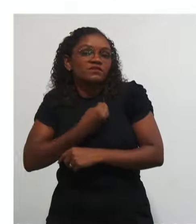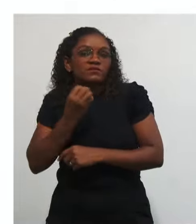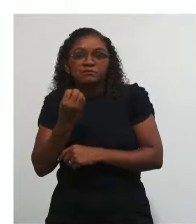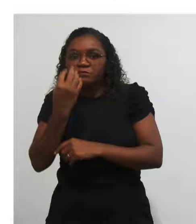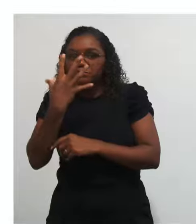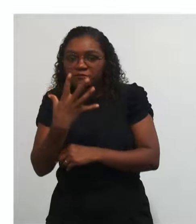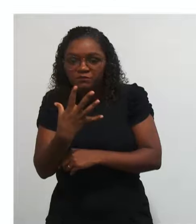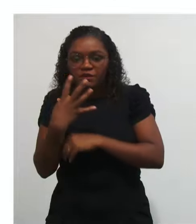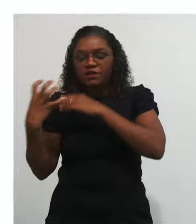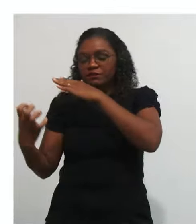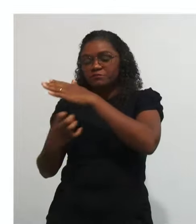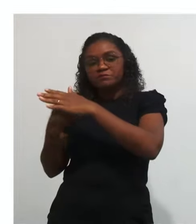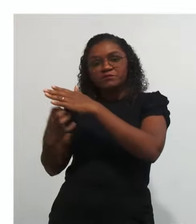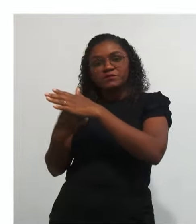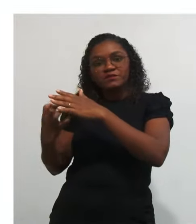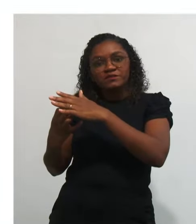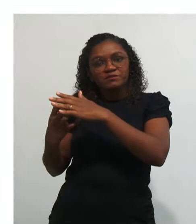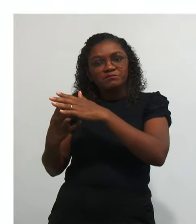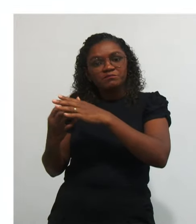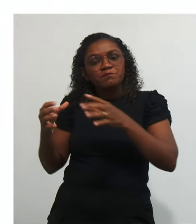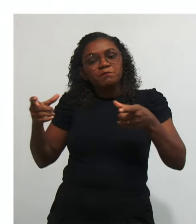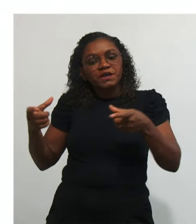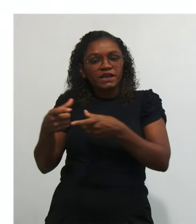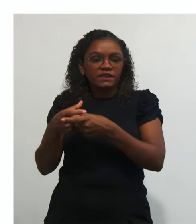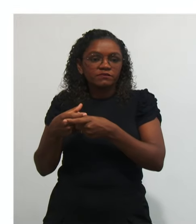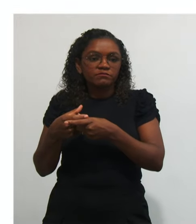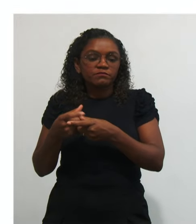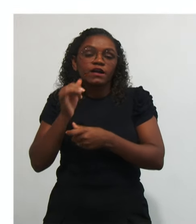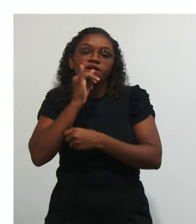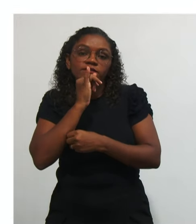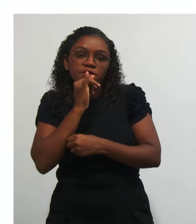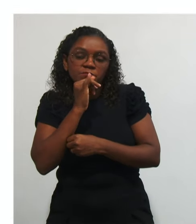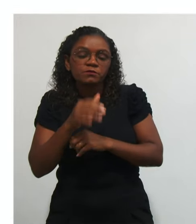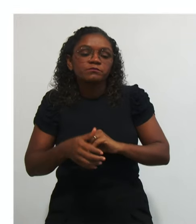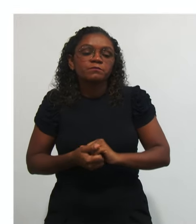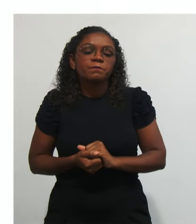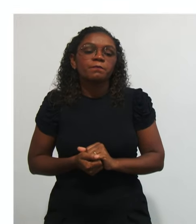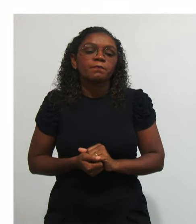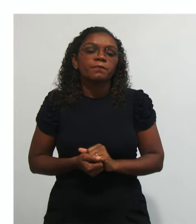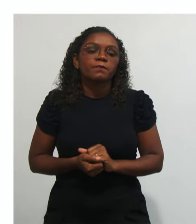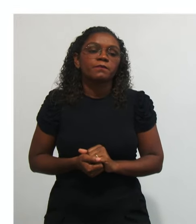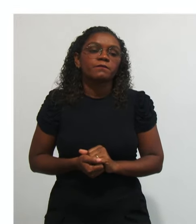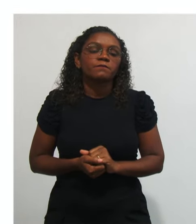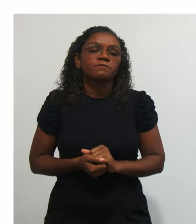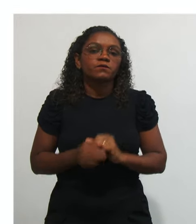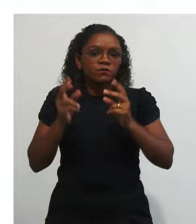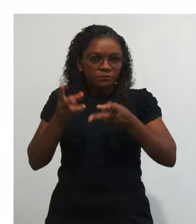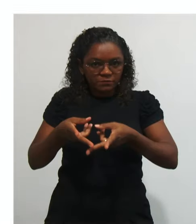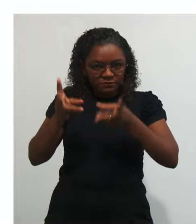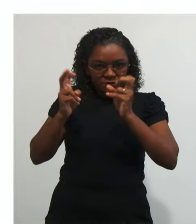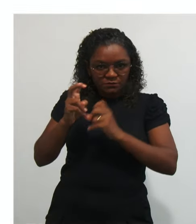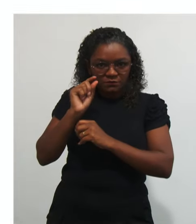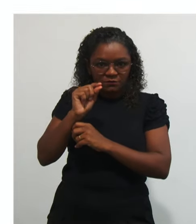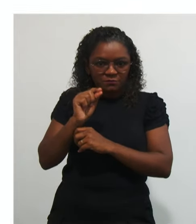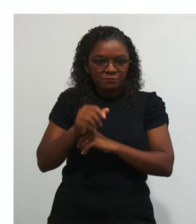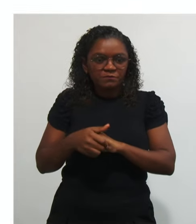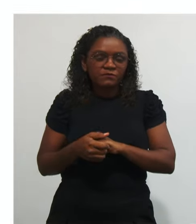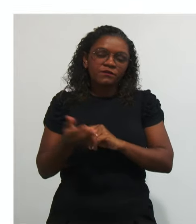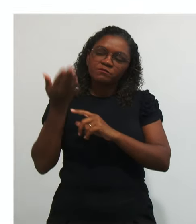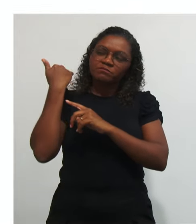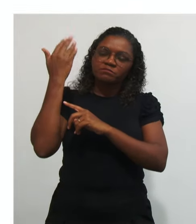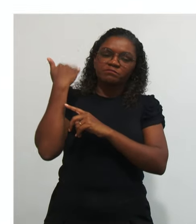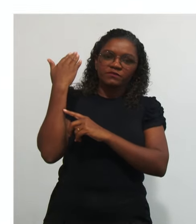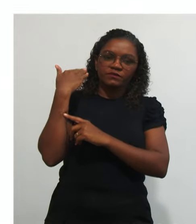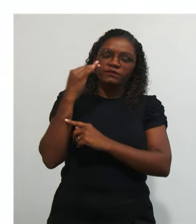para pequenos negócios olha só essa imagem Perceba que há alguns anos atrás